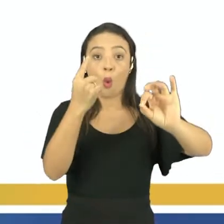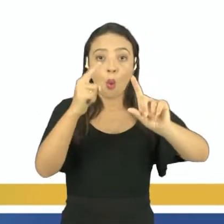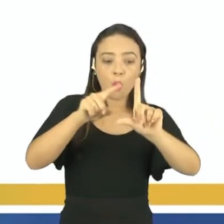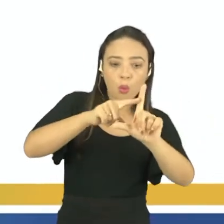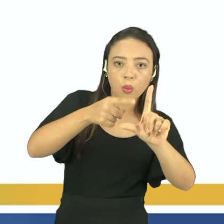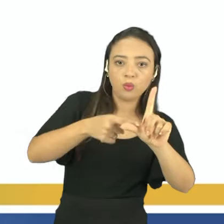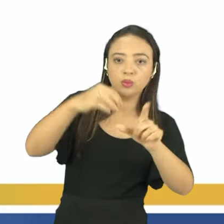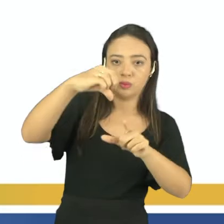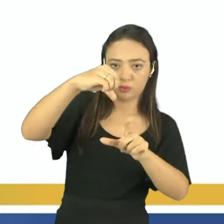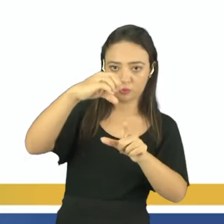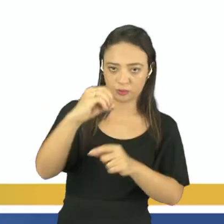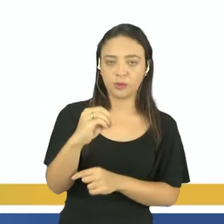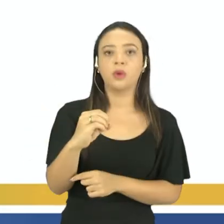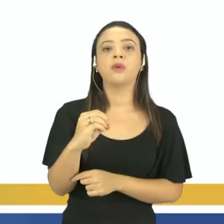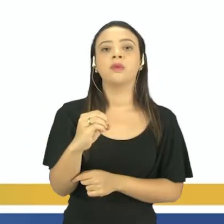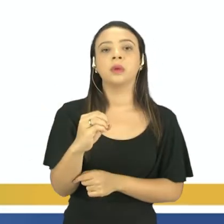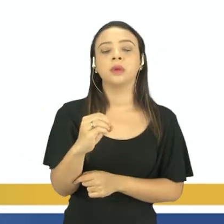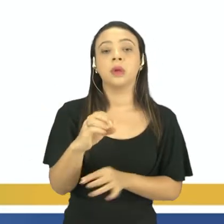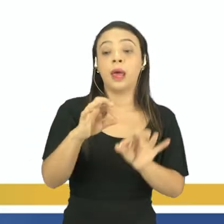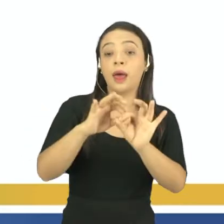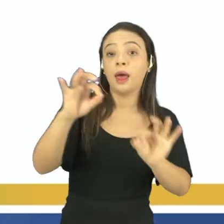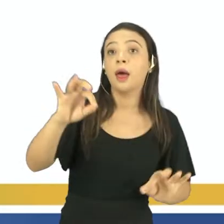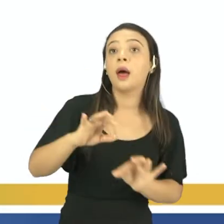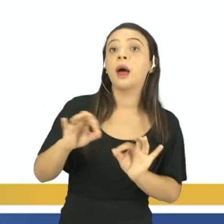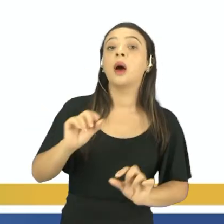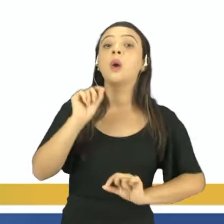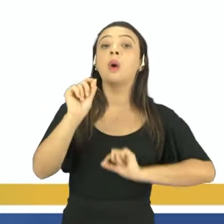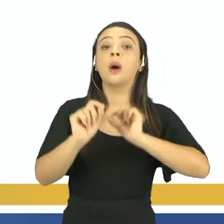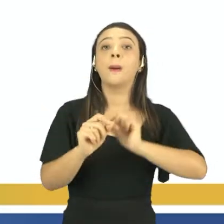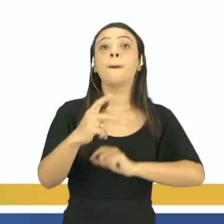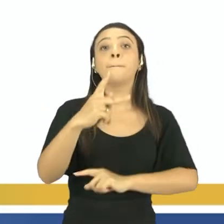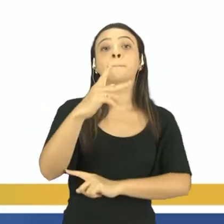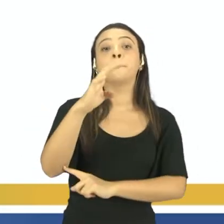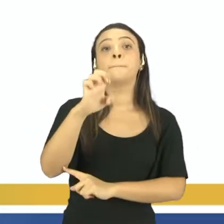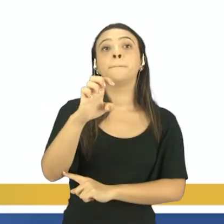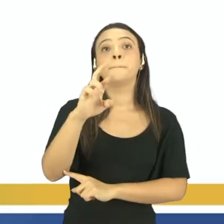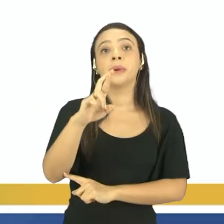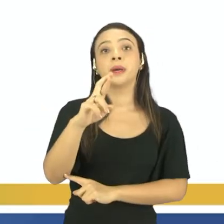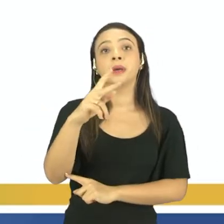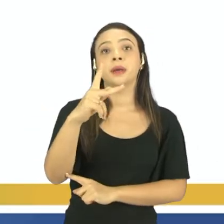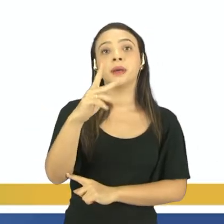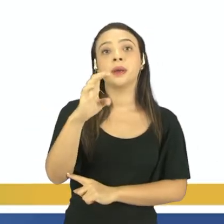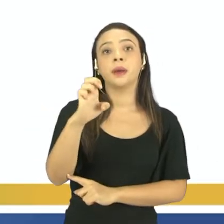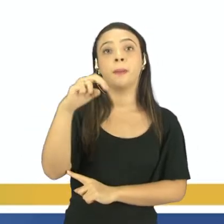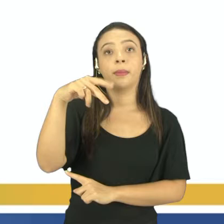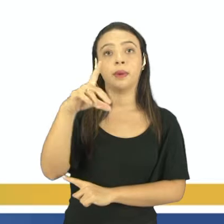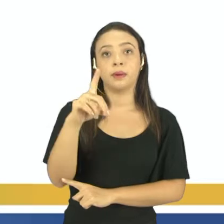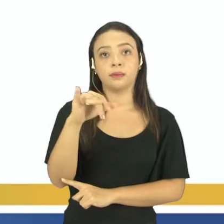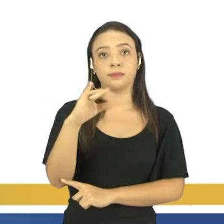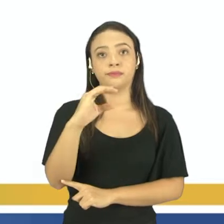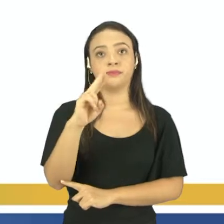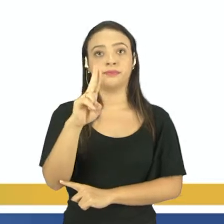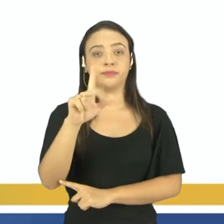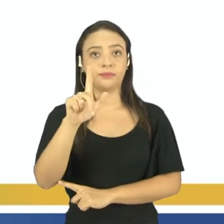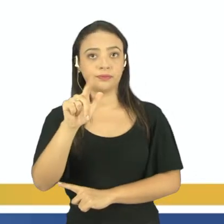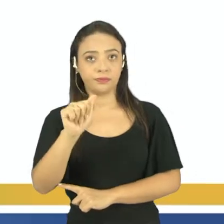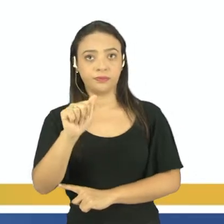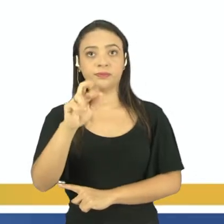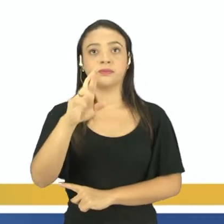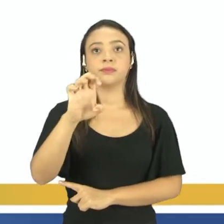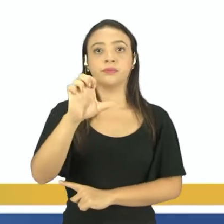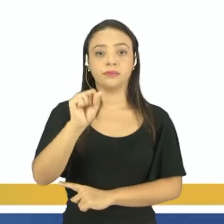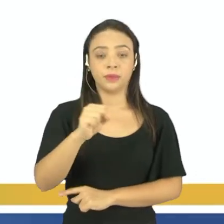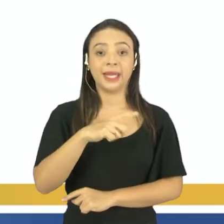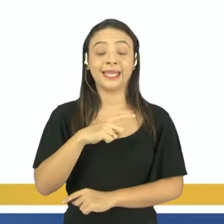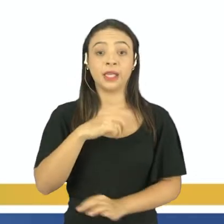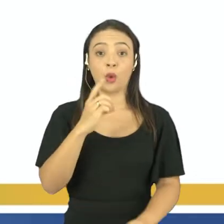graus, né, essas retas concorrentes são chamadas de perpendiculares. Então, quando essas retas se tocam em um único ponto, e